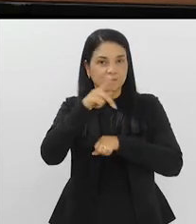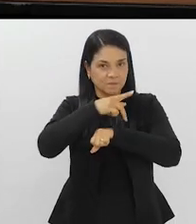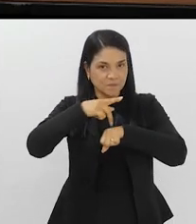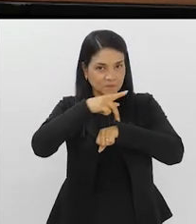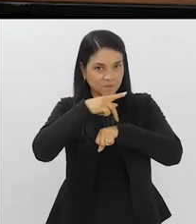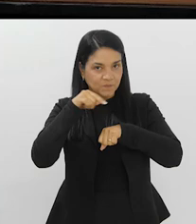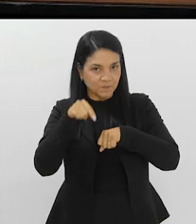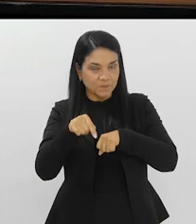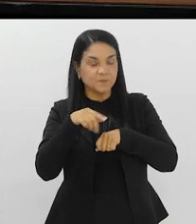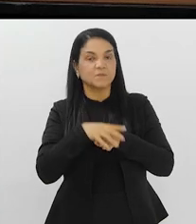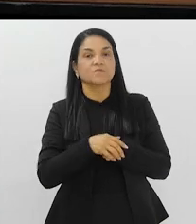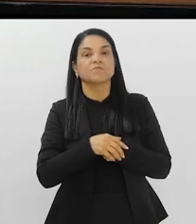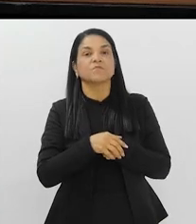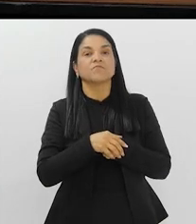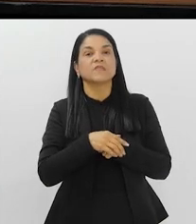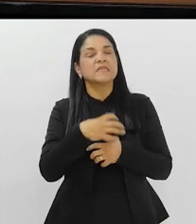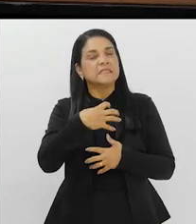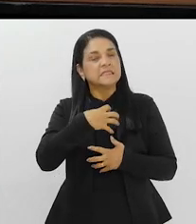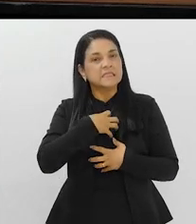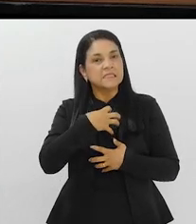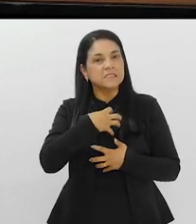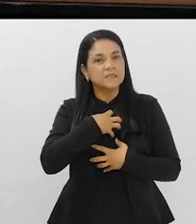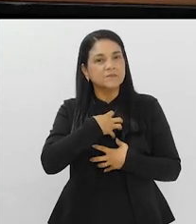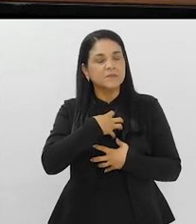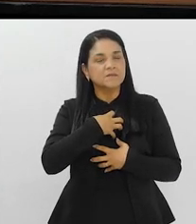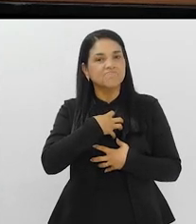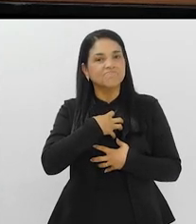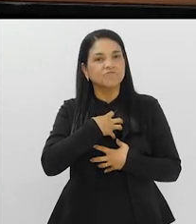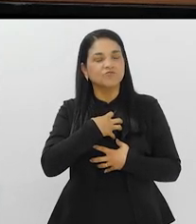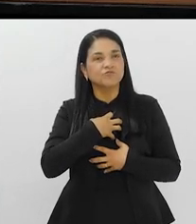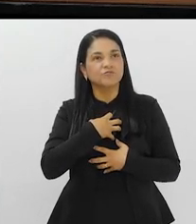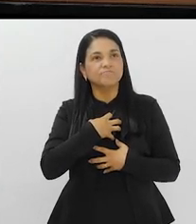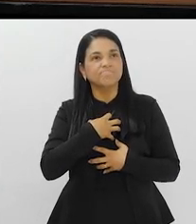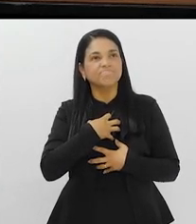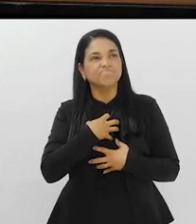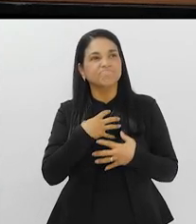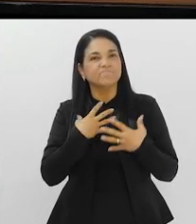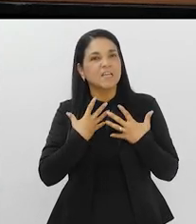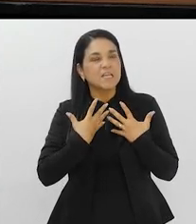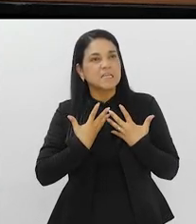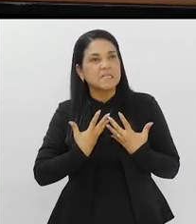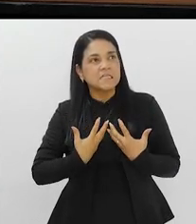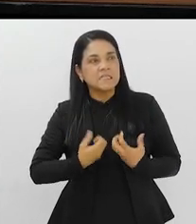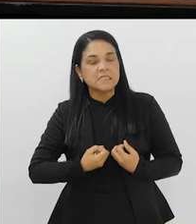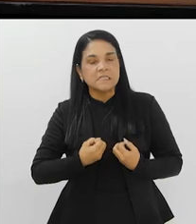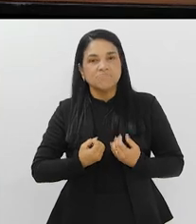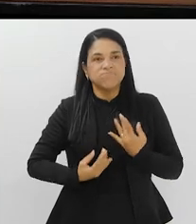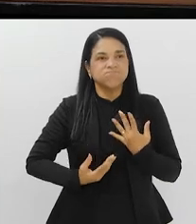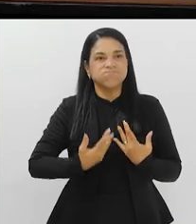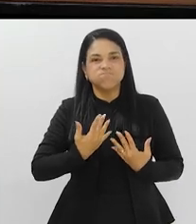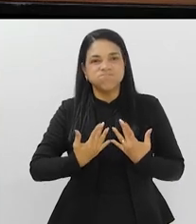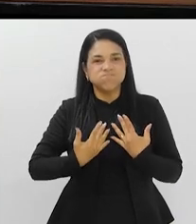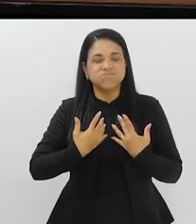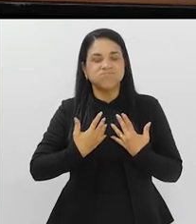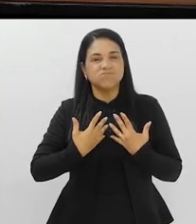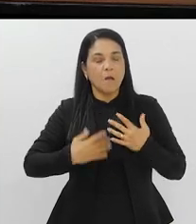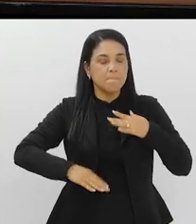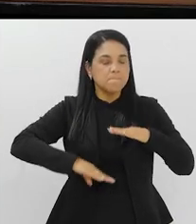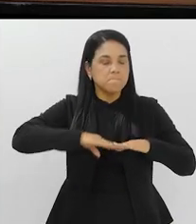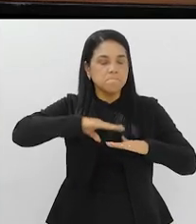E ele designa justamente esse sentimento de apagamento, de chama que queima, né,